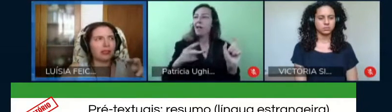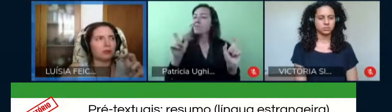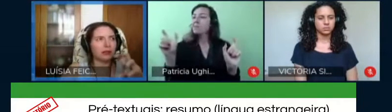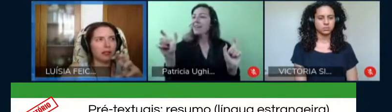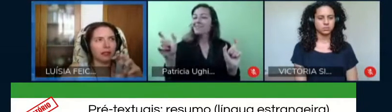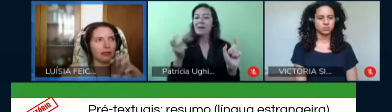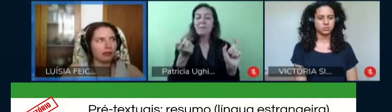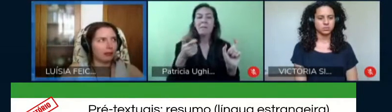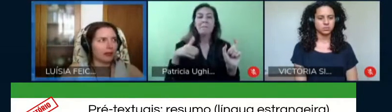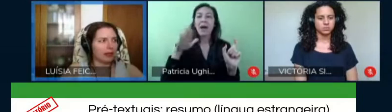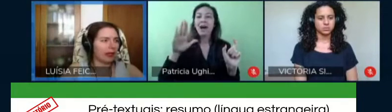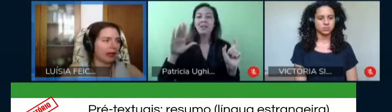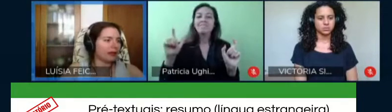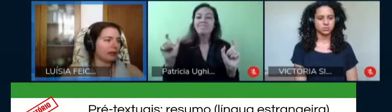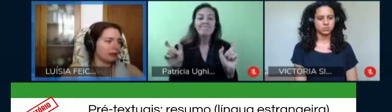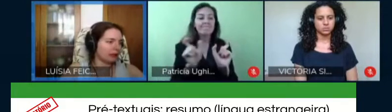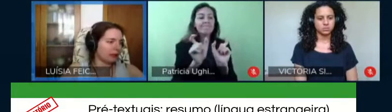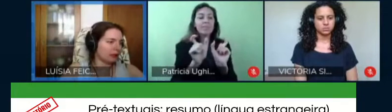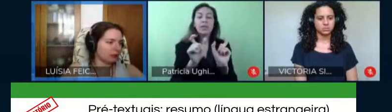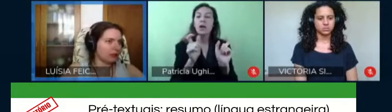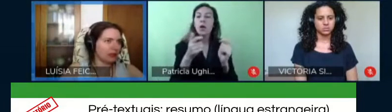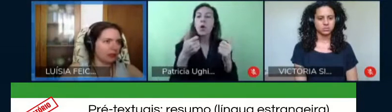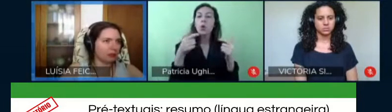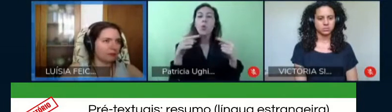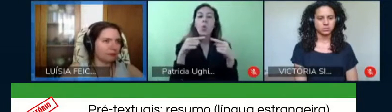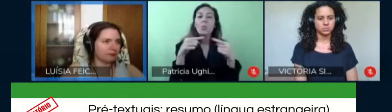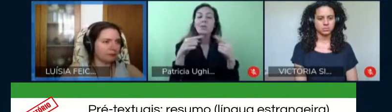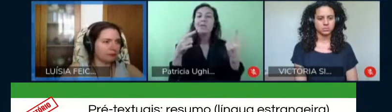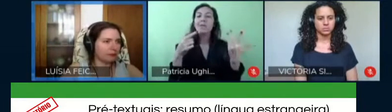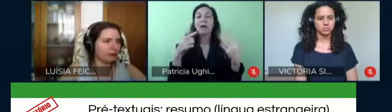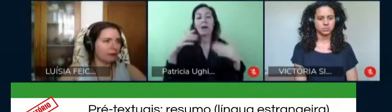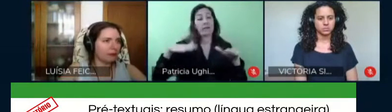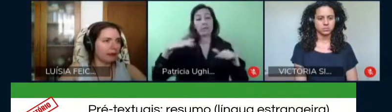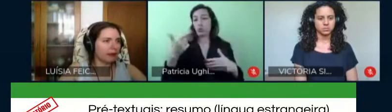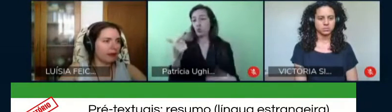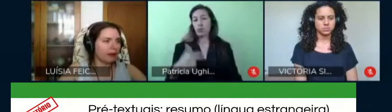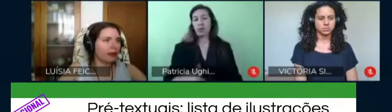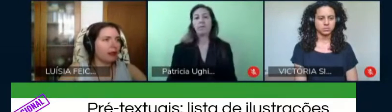mais indicado para aquela área na outra língua.